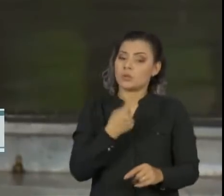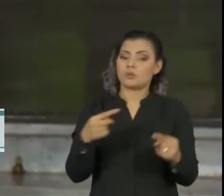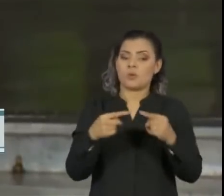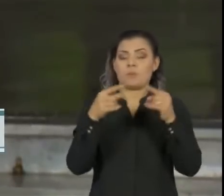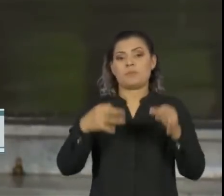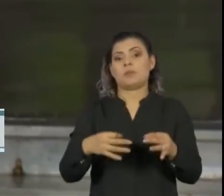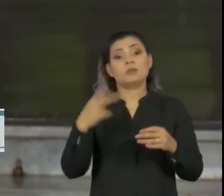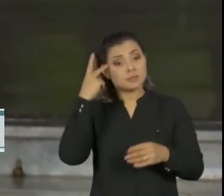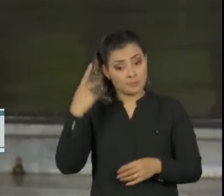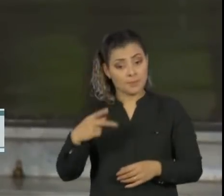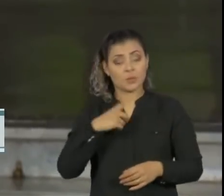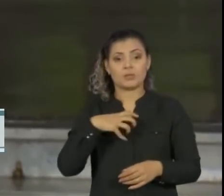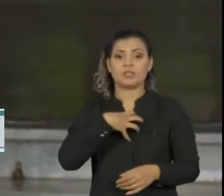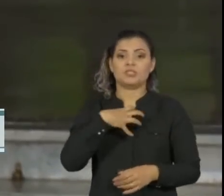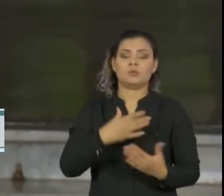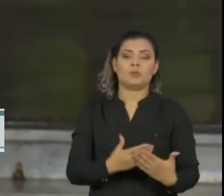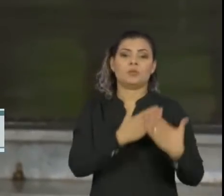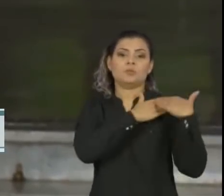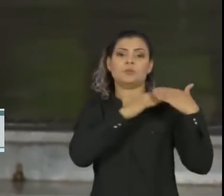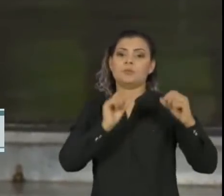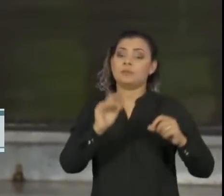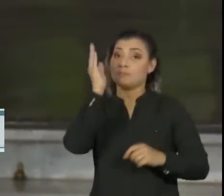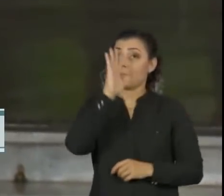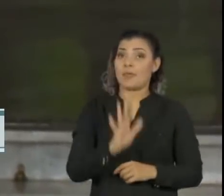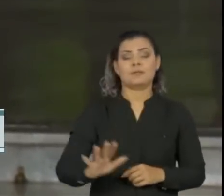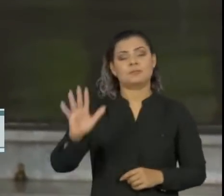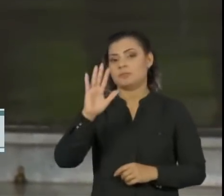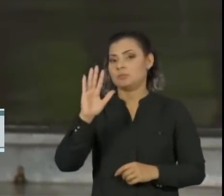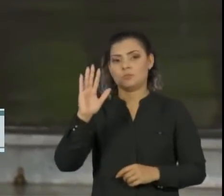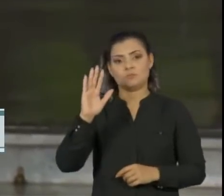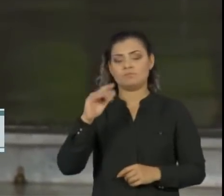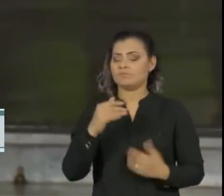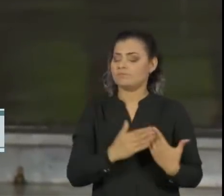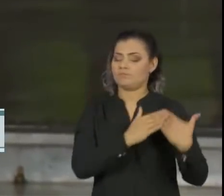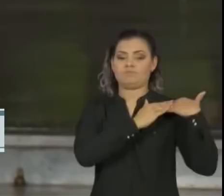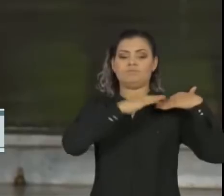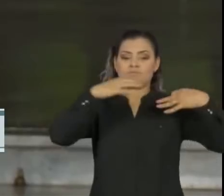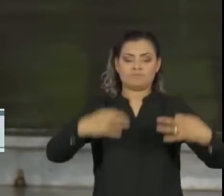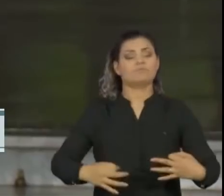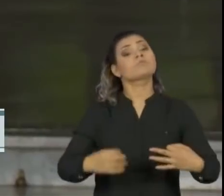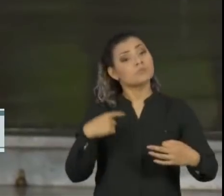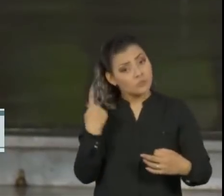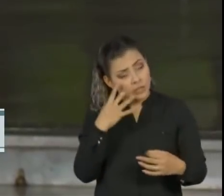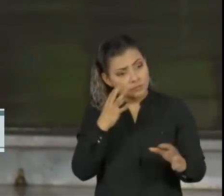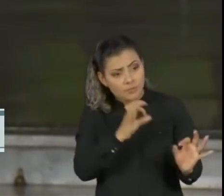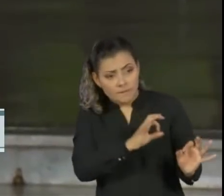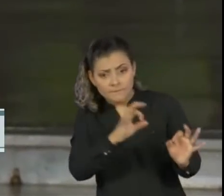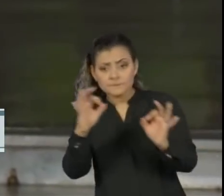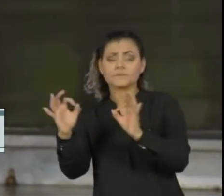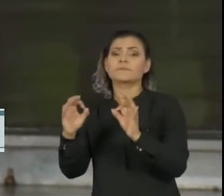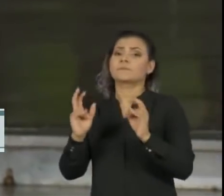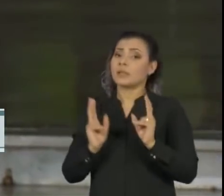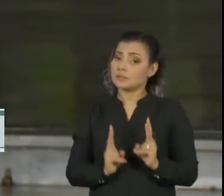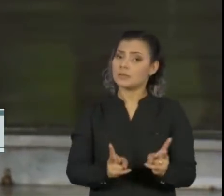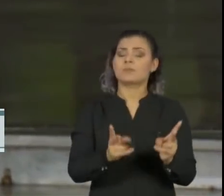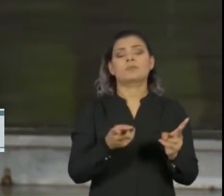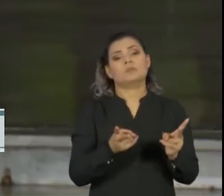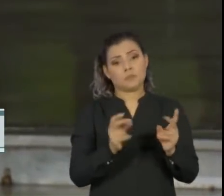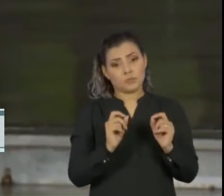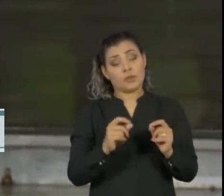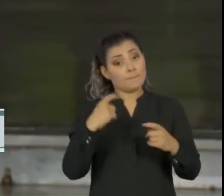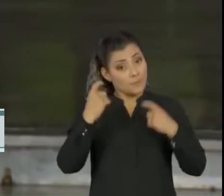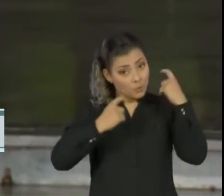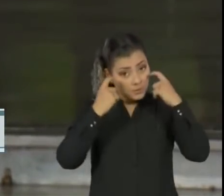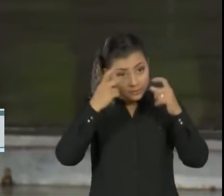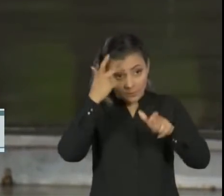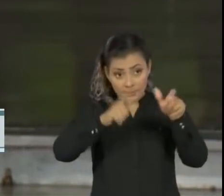que São Paulo também tem esse papel para o país inteiro, e com esse olhar a gente também traz a